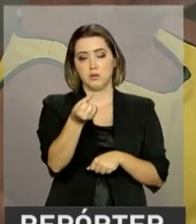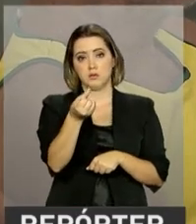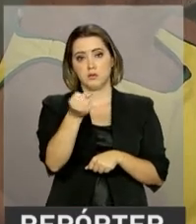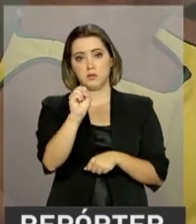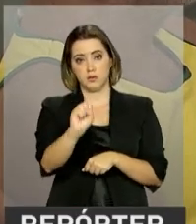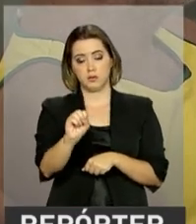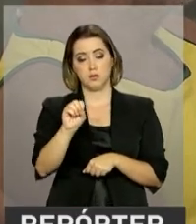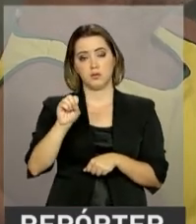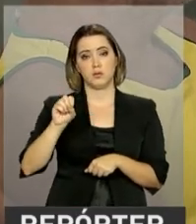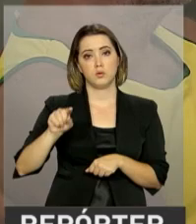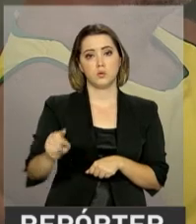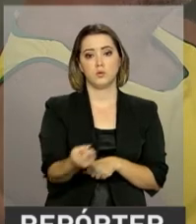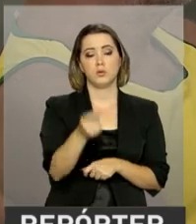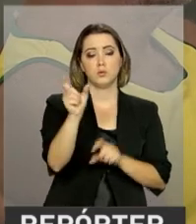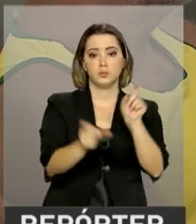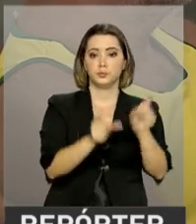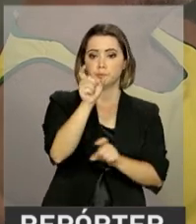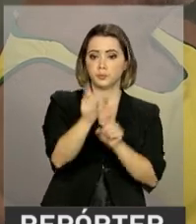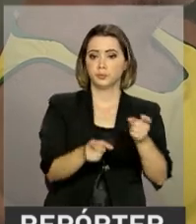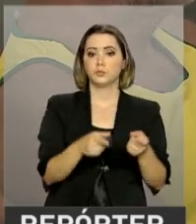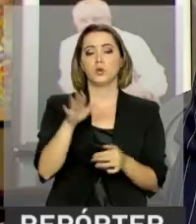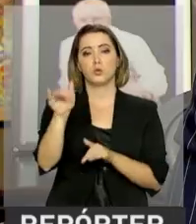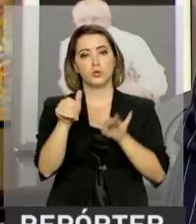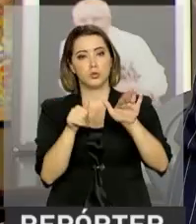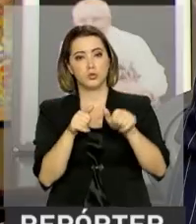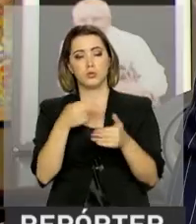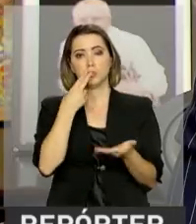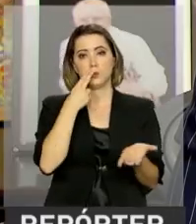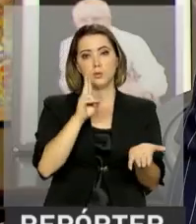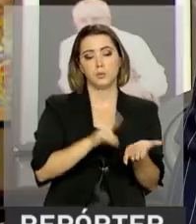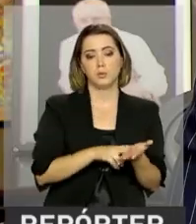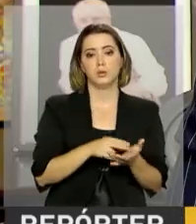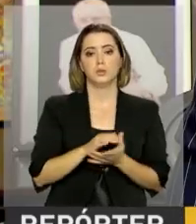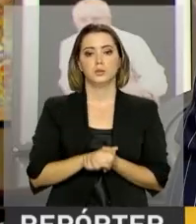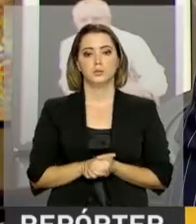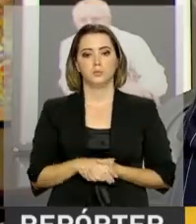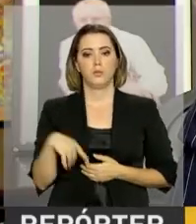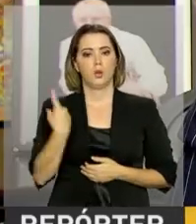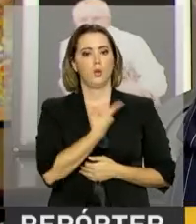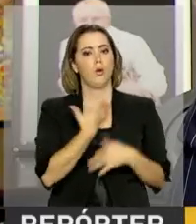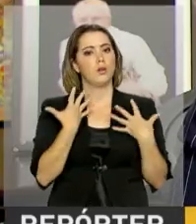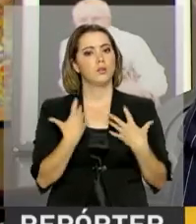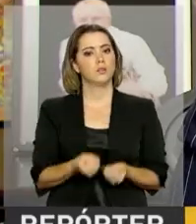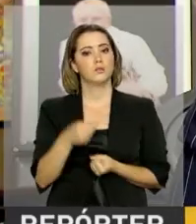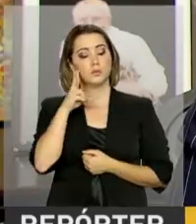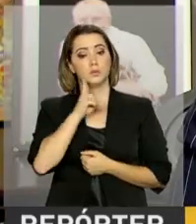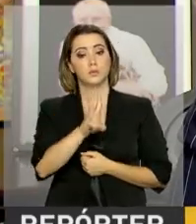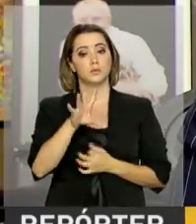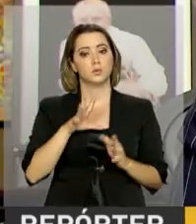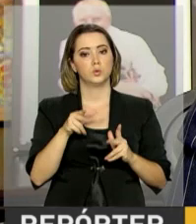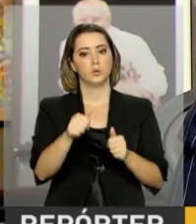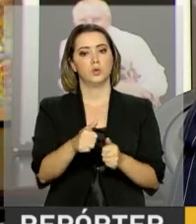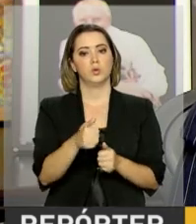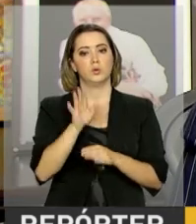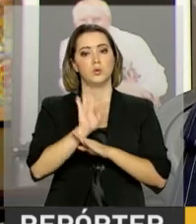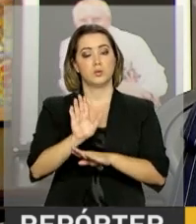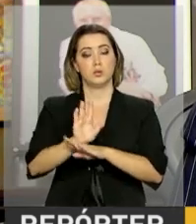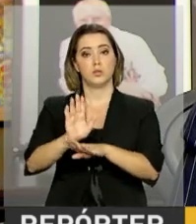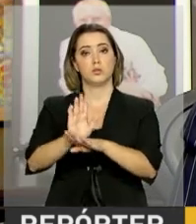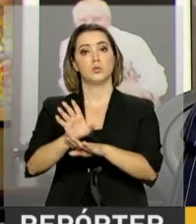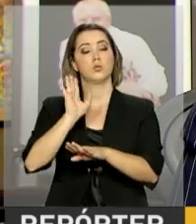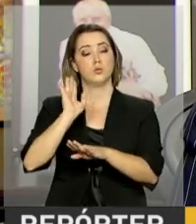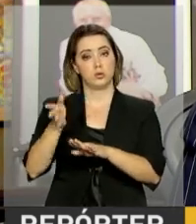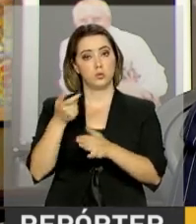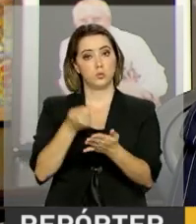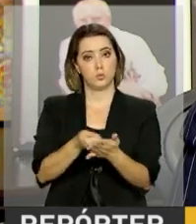108.643 pessoas convocadas por meio de carta. Nós vamos revisar todos aqueles benefícios que foram concedidos há mais